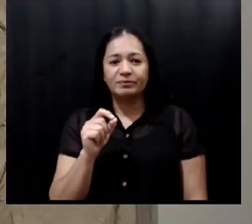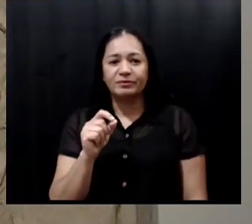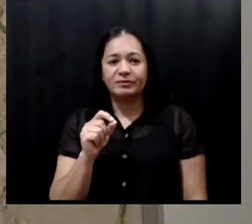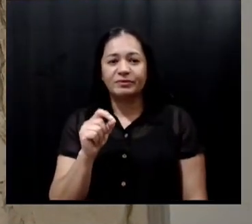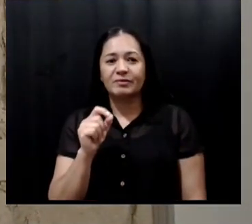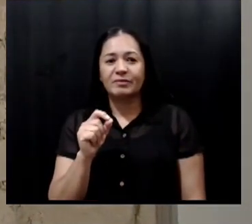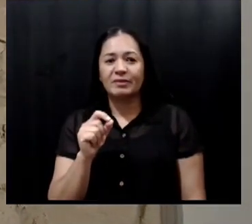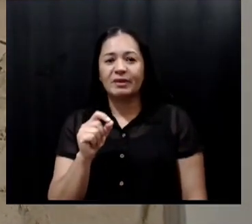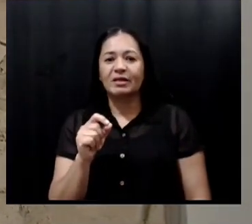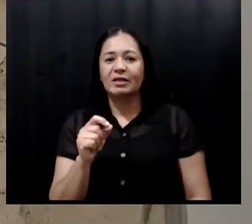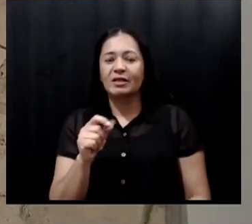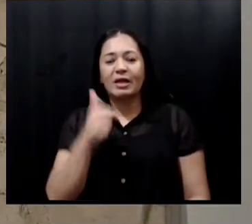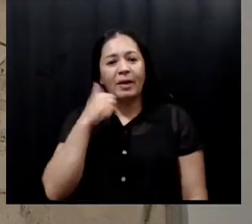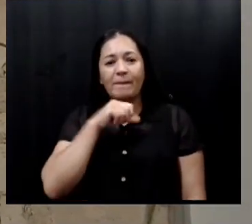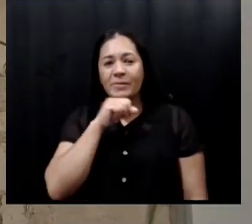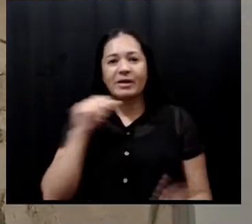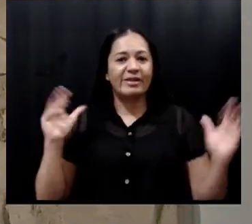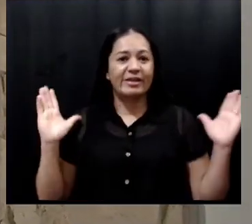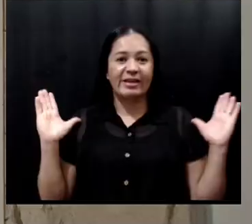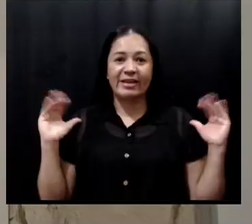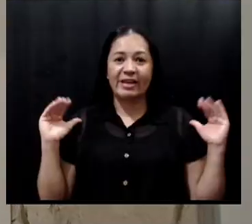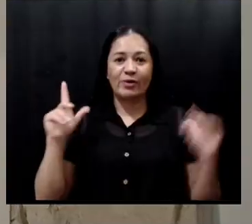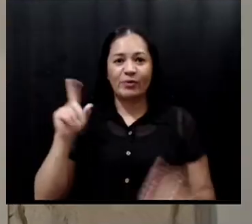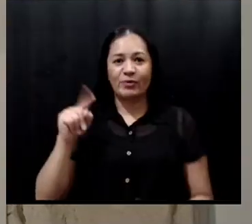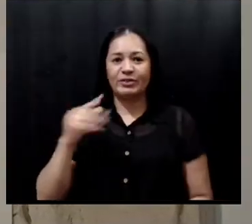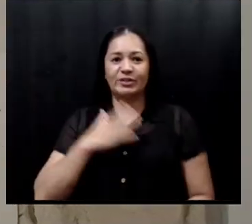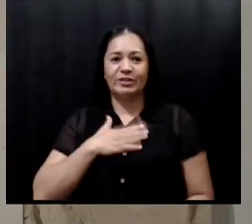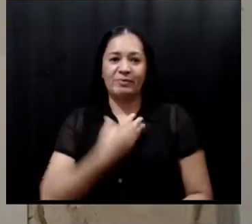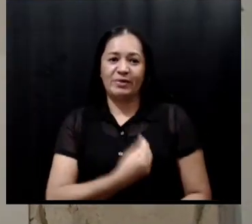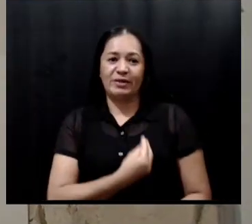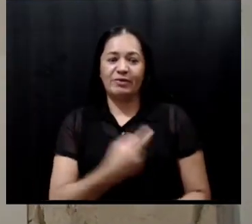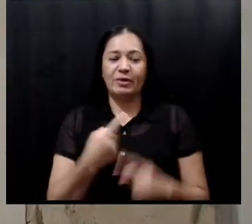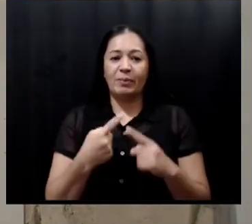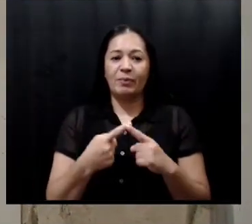anjo na minha vida. Porque sempre no